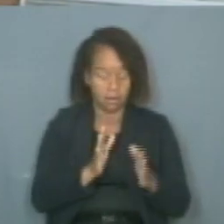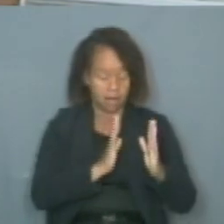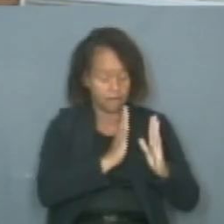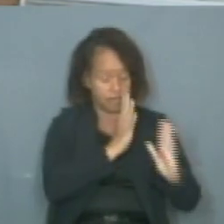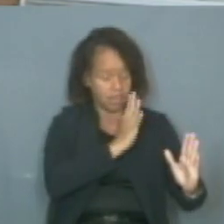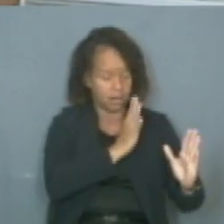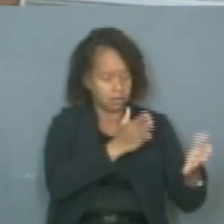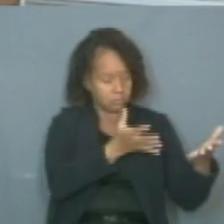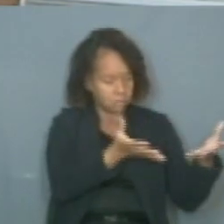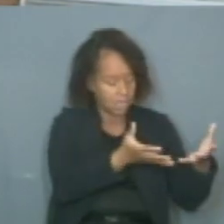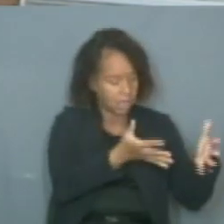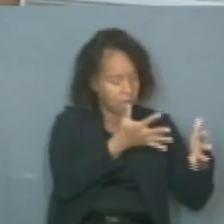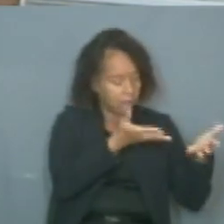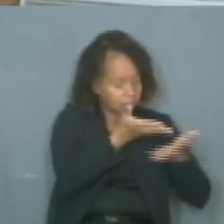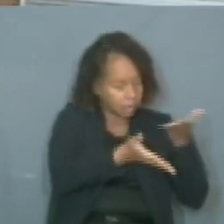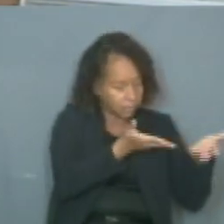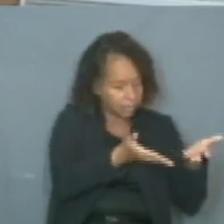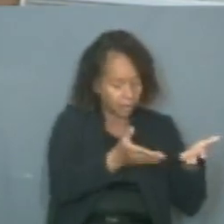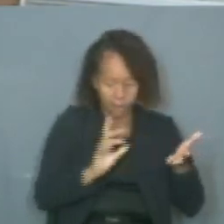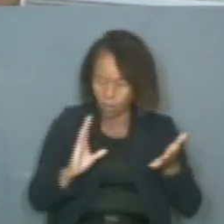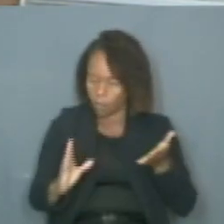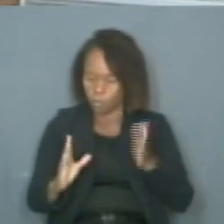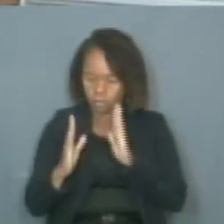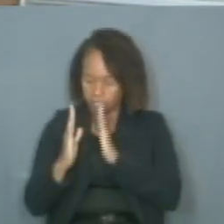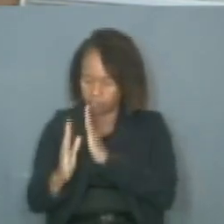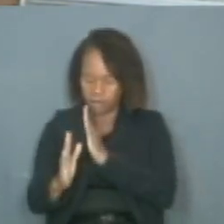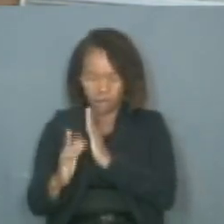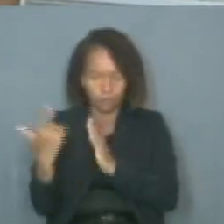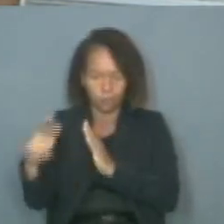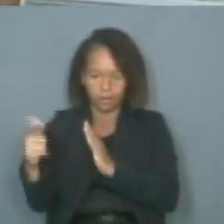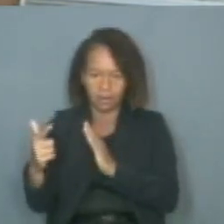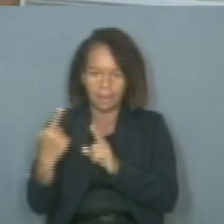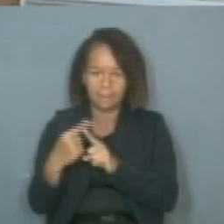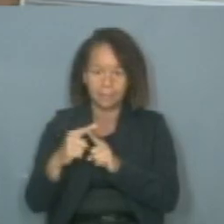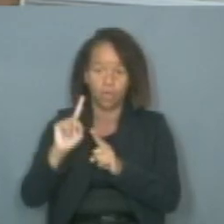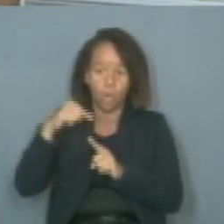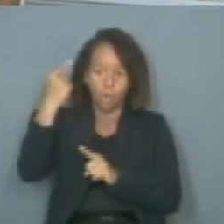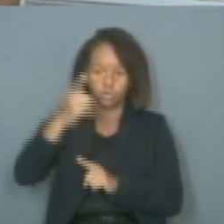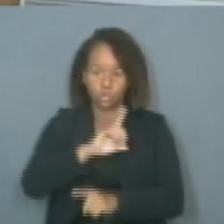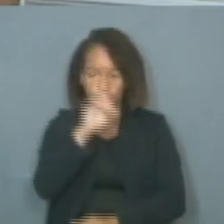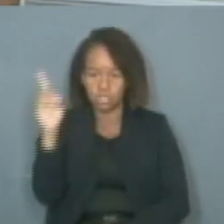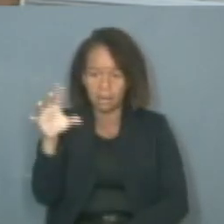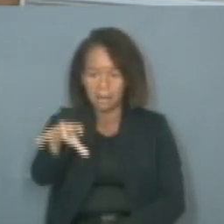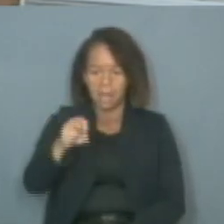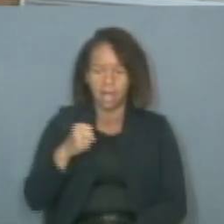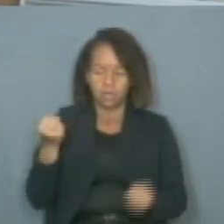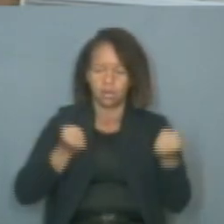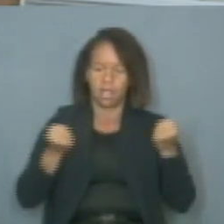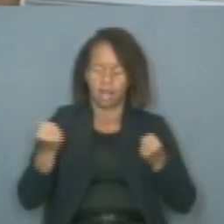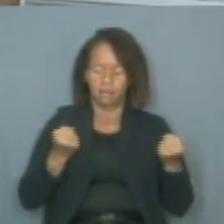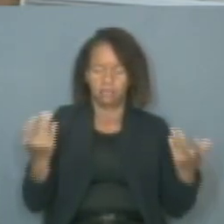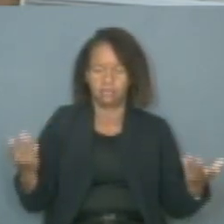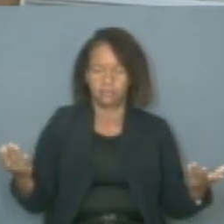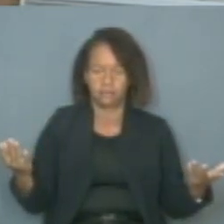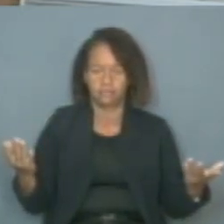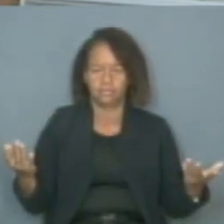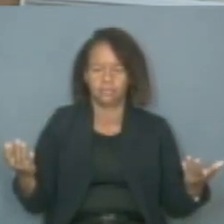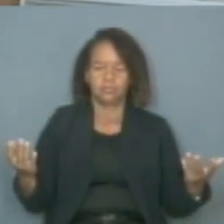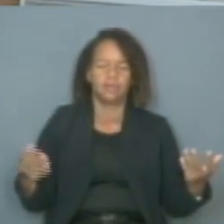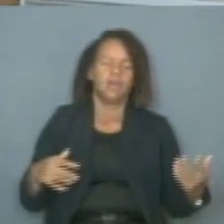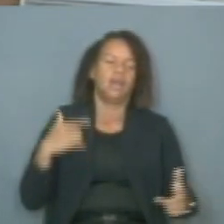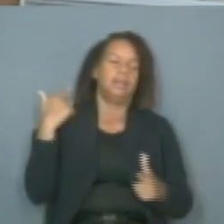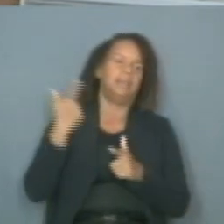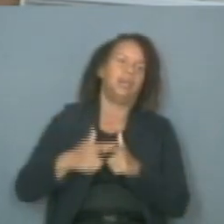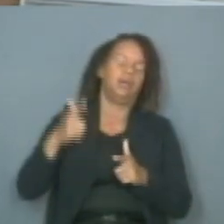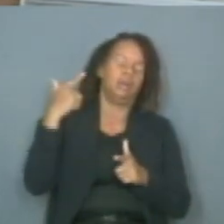foi atendida, mas a outra teve de voltar para casa, para voltar no dia seguinte, para pegar o seu próprio carro, e aí começa